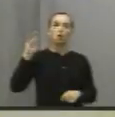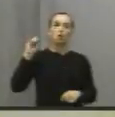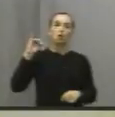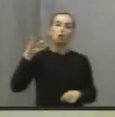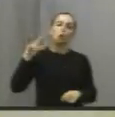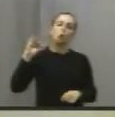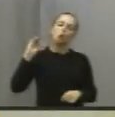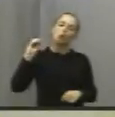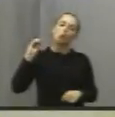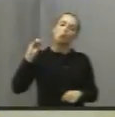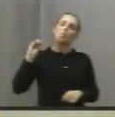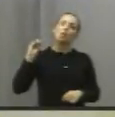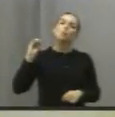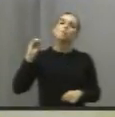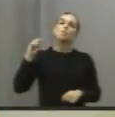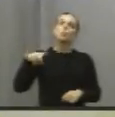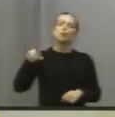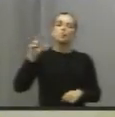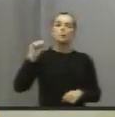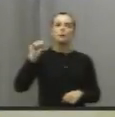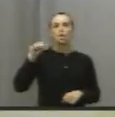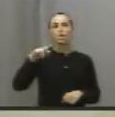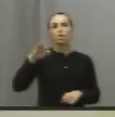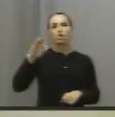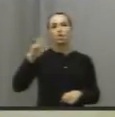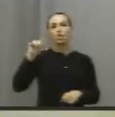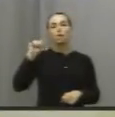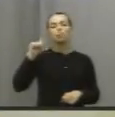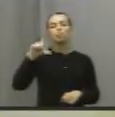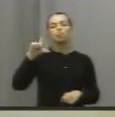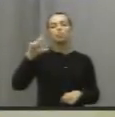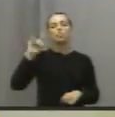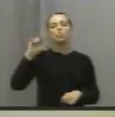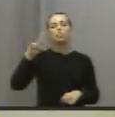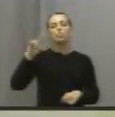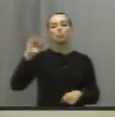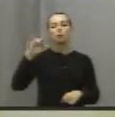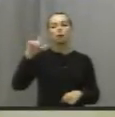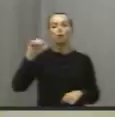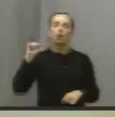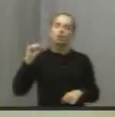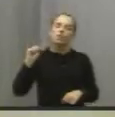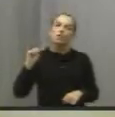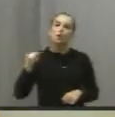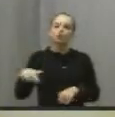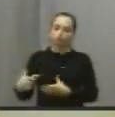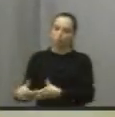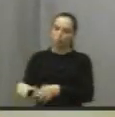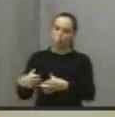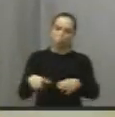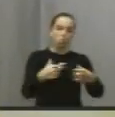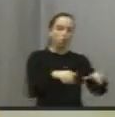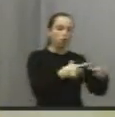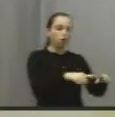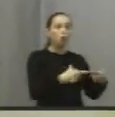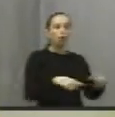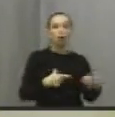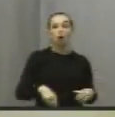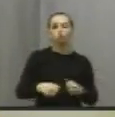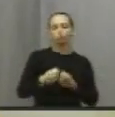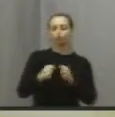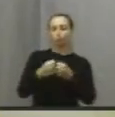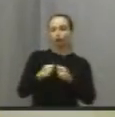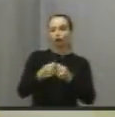vamos viver na pele o que essas pessoas estão vivendo, porque assim não dá para chegar aqui com uma fala conformista de uma situação